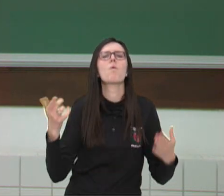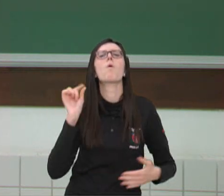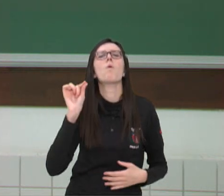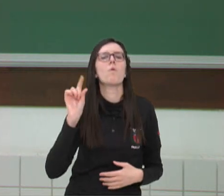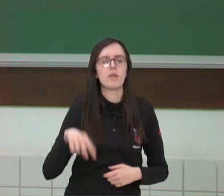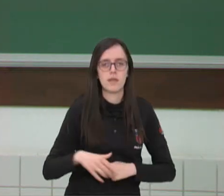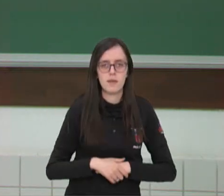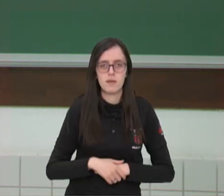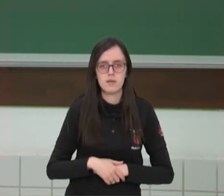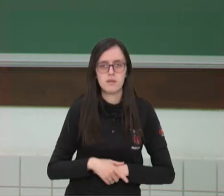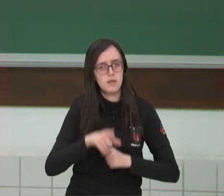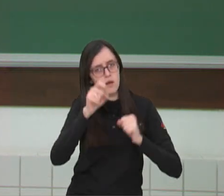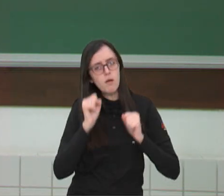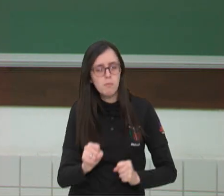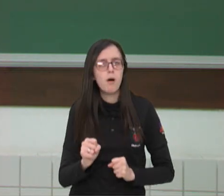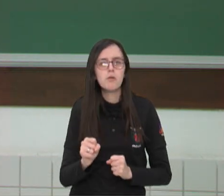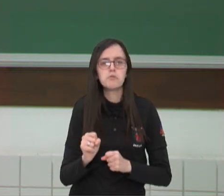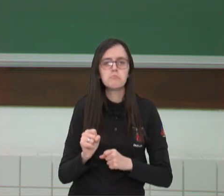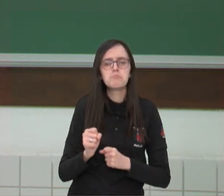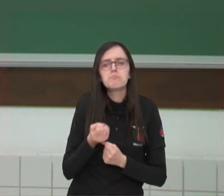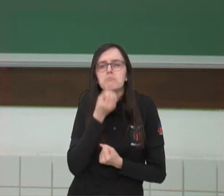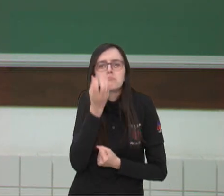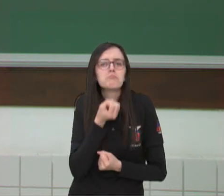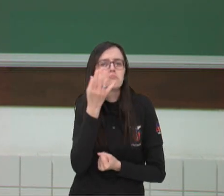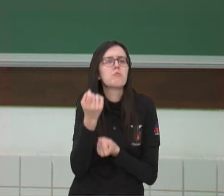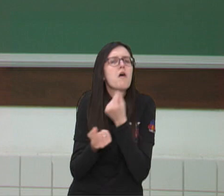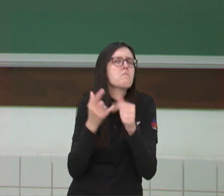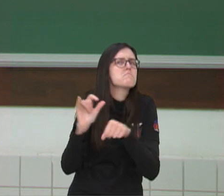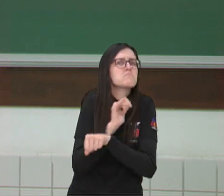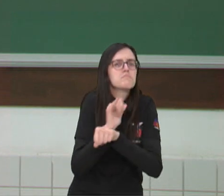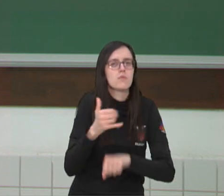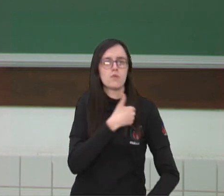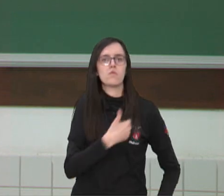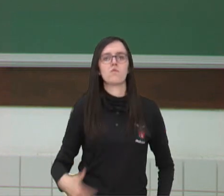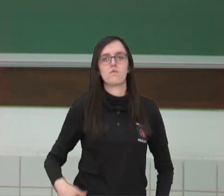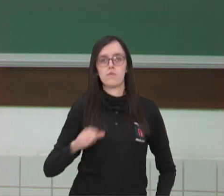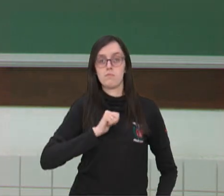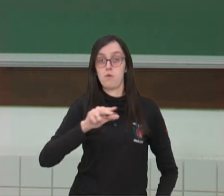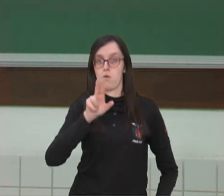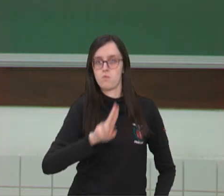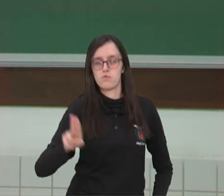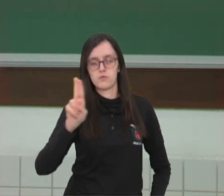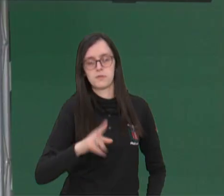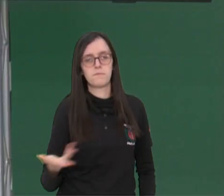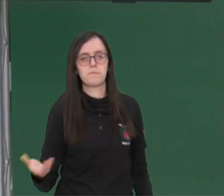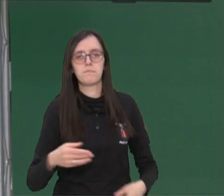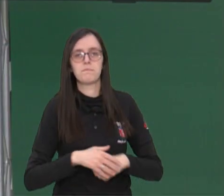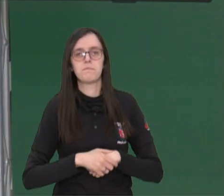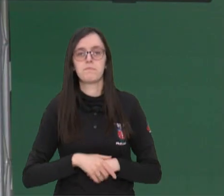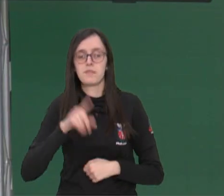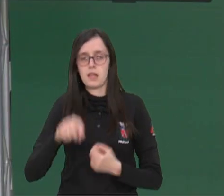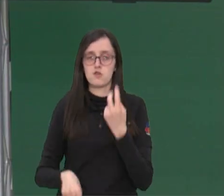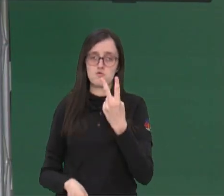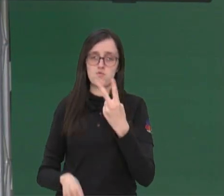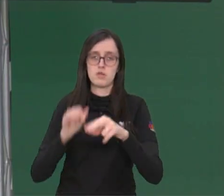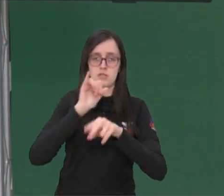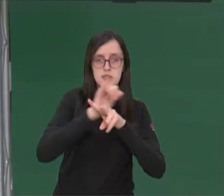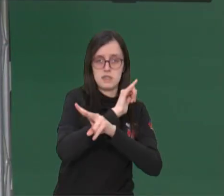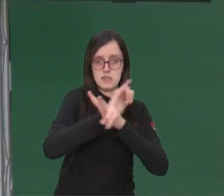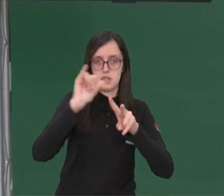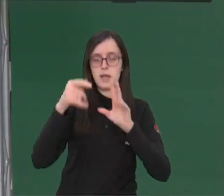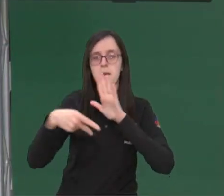exatamente, comente algumas dessas estratégias que o governo português utilizou. Aqui, ó, comente 2 estratégias